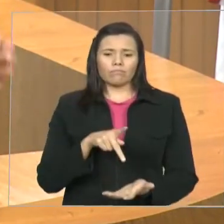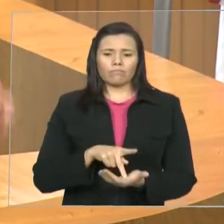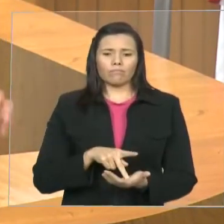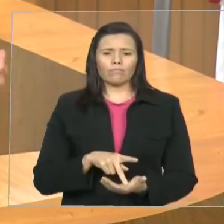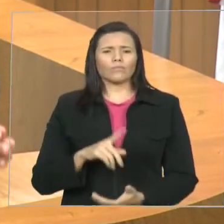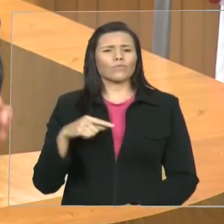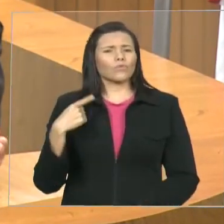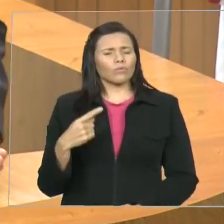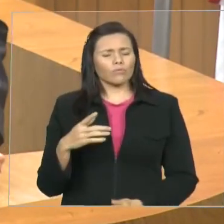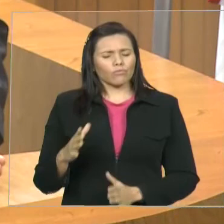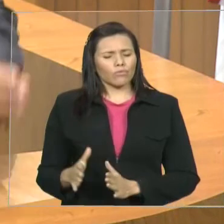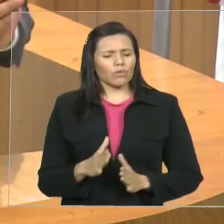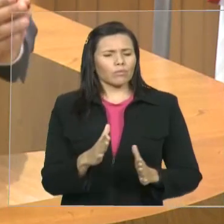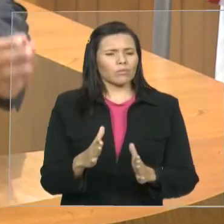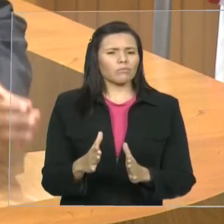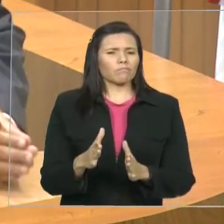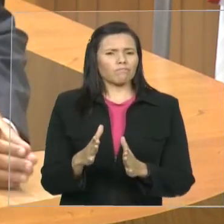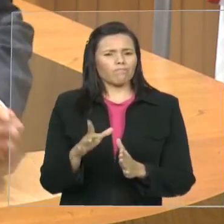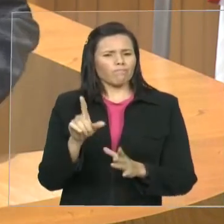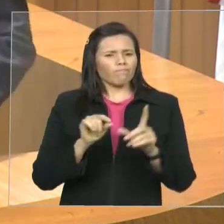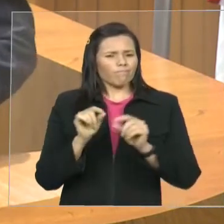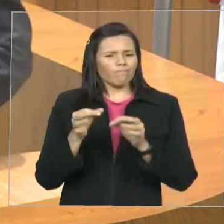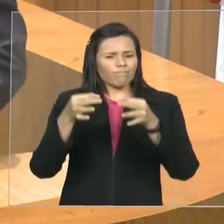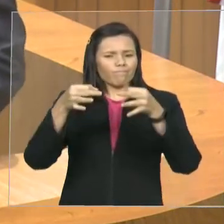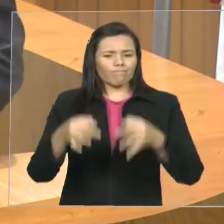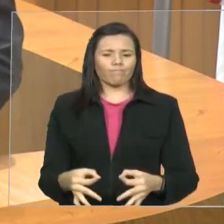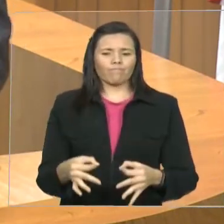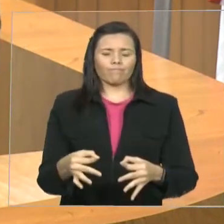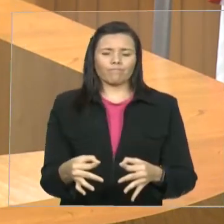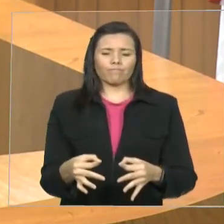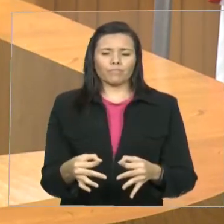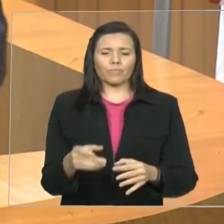será fundamental para o resgate